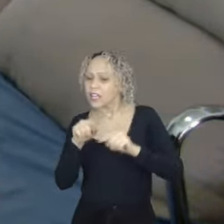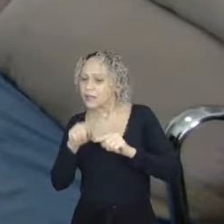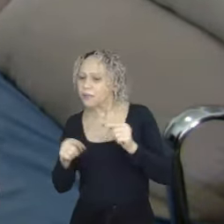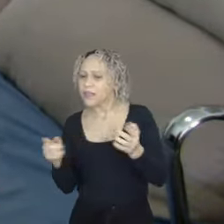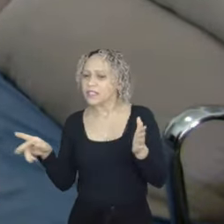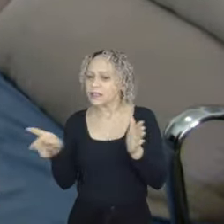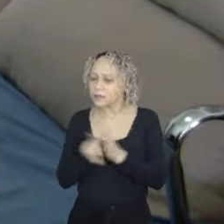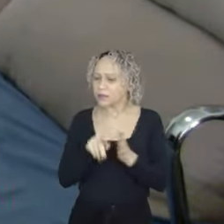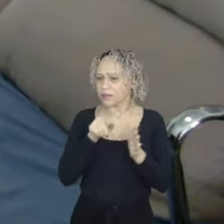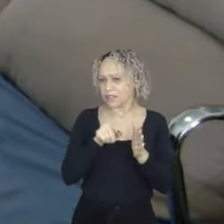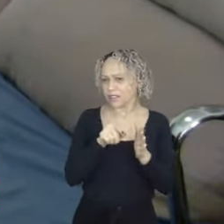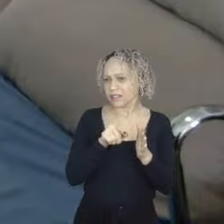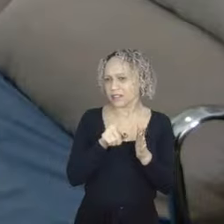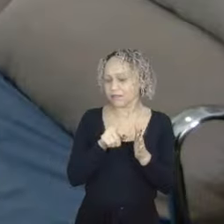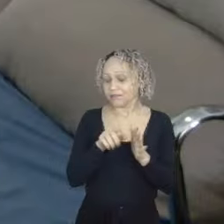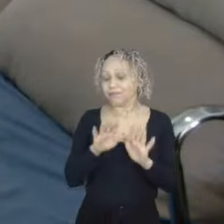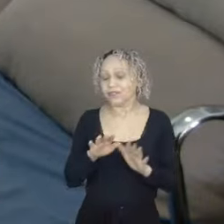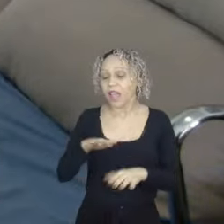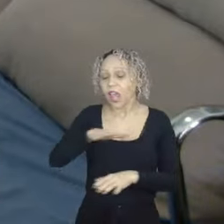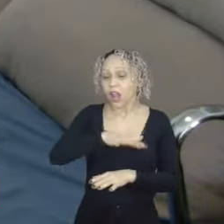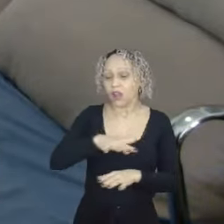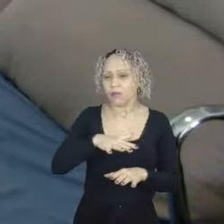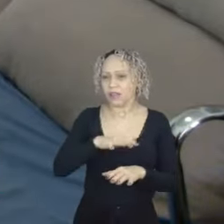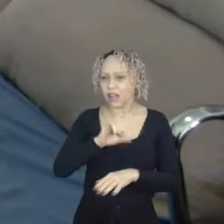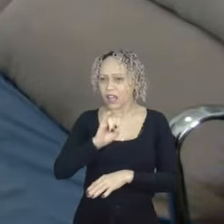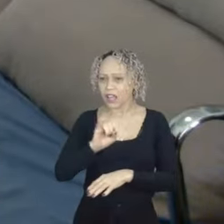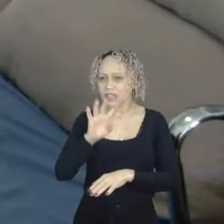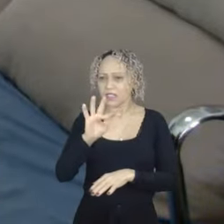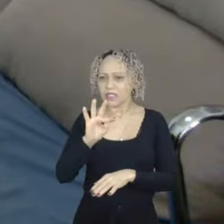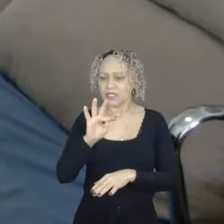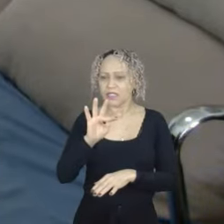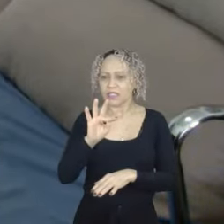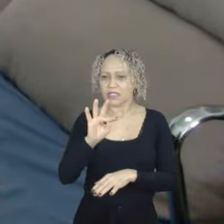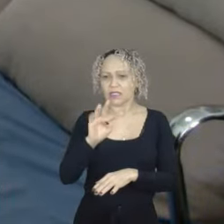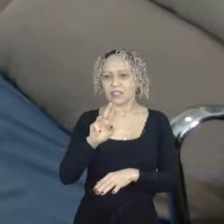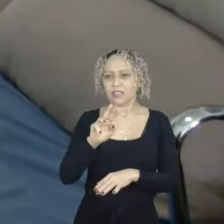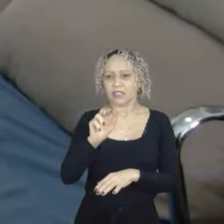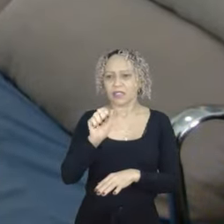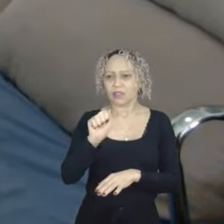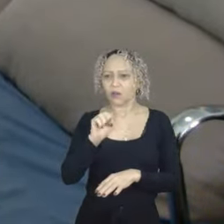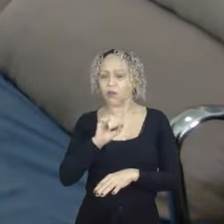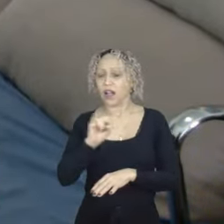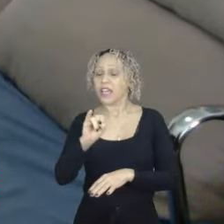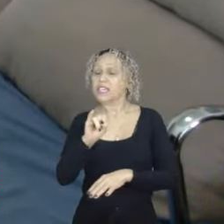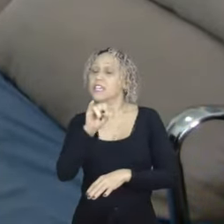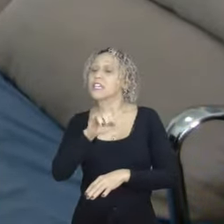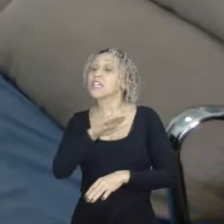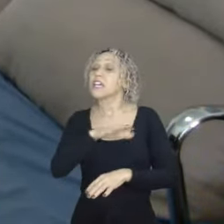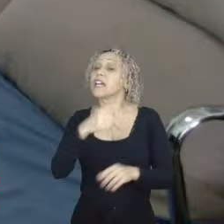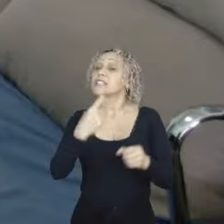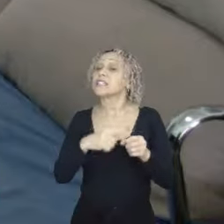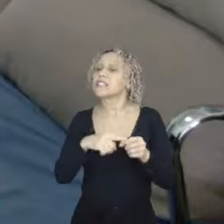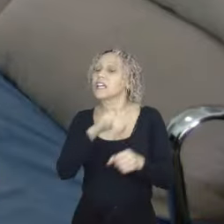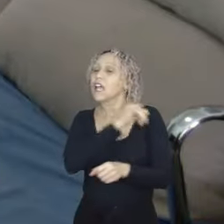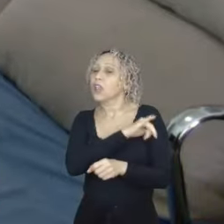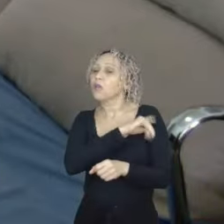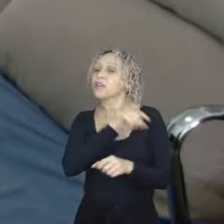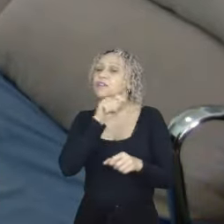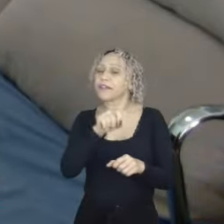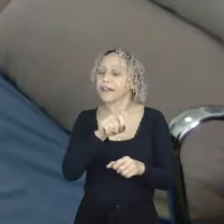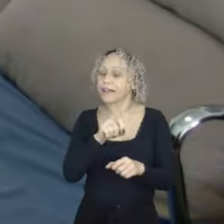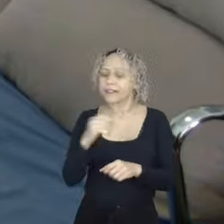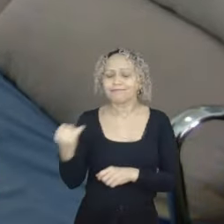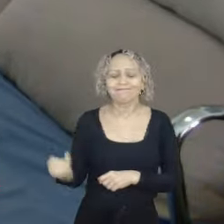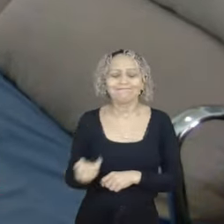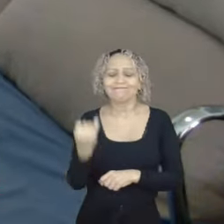aí. O fato é que esse complexo naval de Itaguaí, que é a casa do ProSub, desse projeto aí, vai colocar o Brasil em